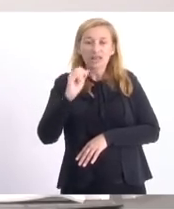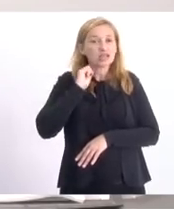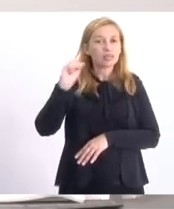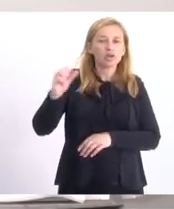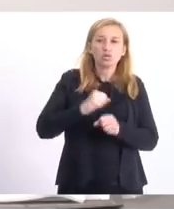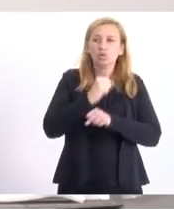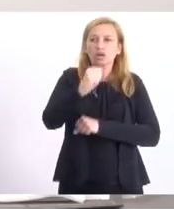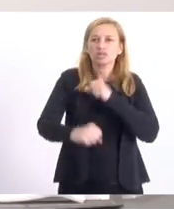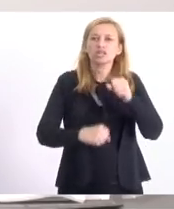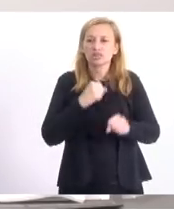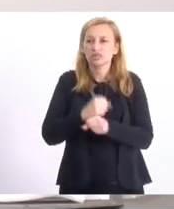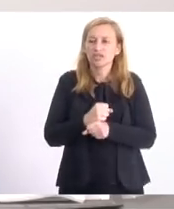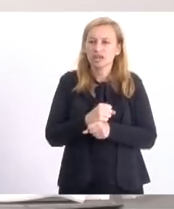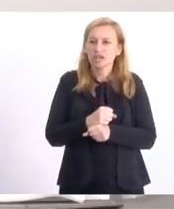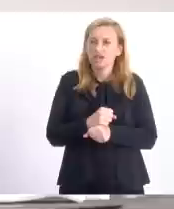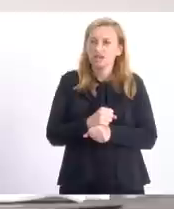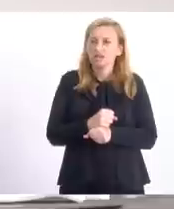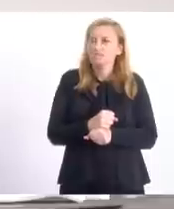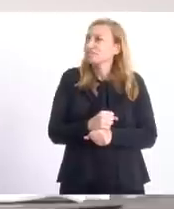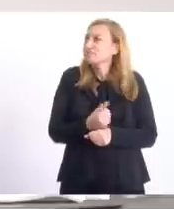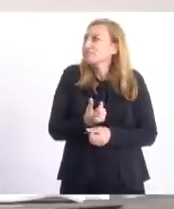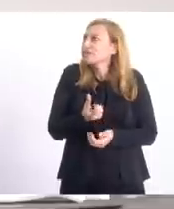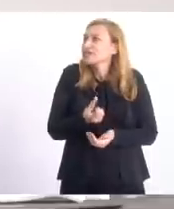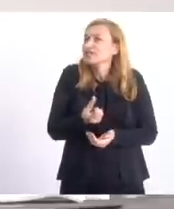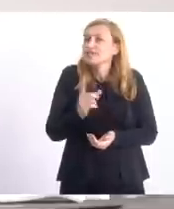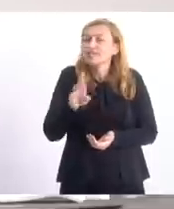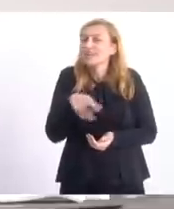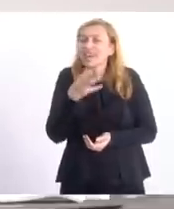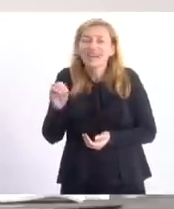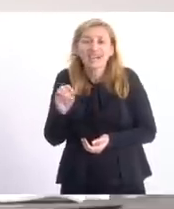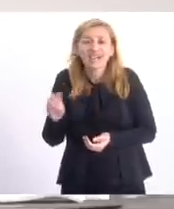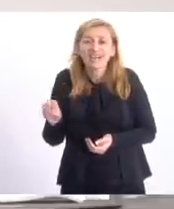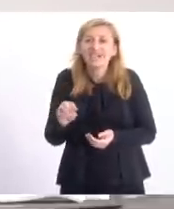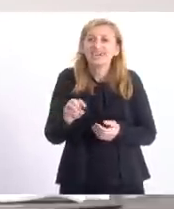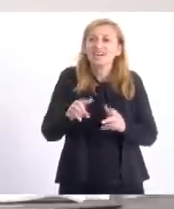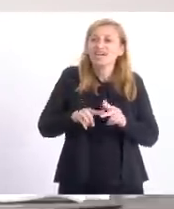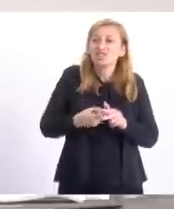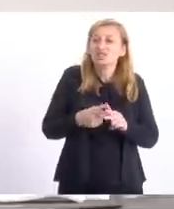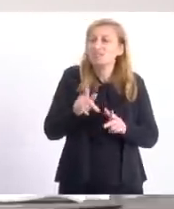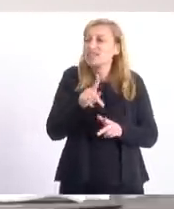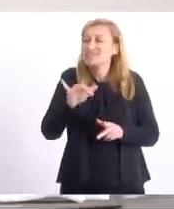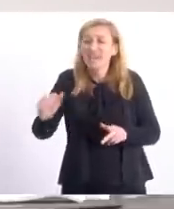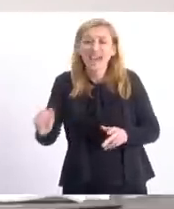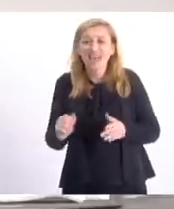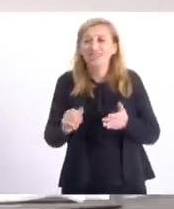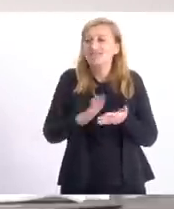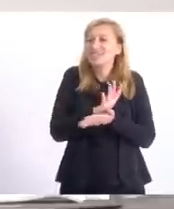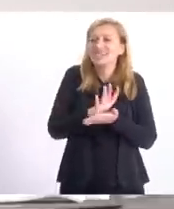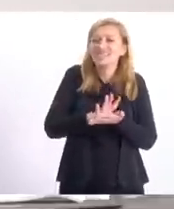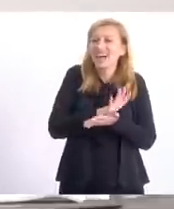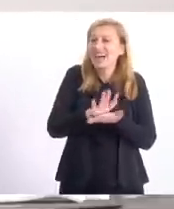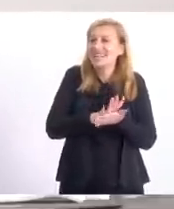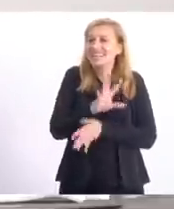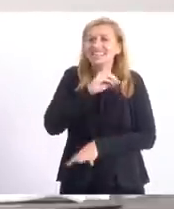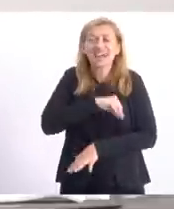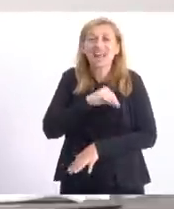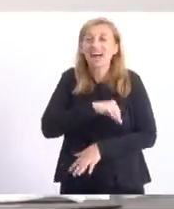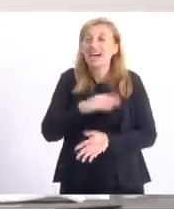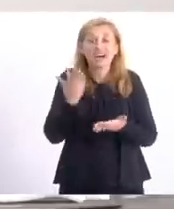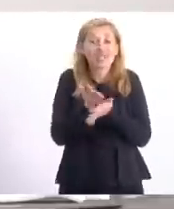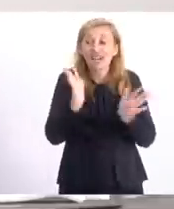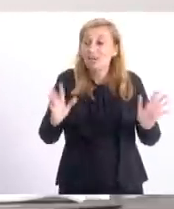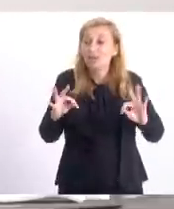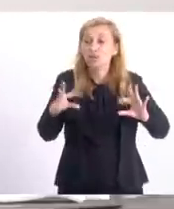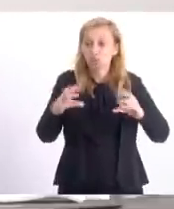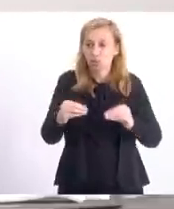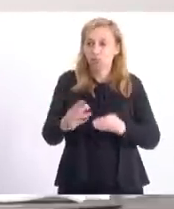que vem, nós não vamos ter grana, não vamos ter reajuste de PCA, nós não vamos ter GRET, não vamos ter salário. Essa é a